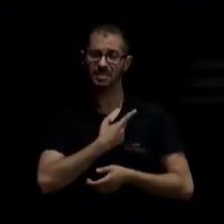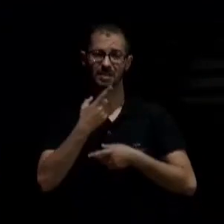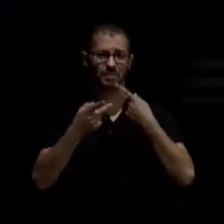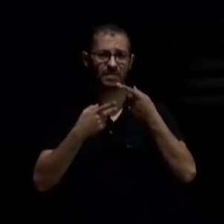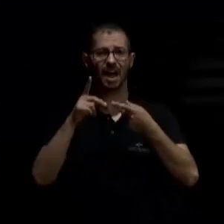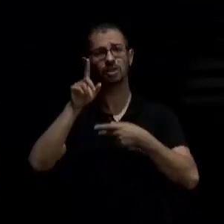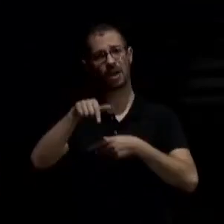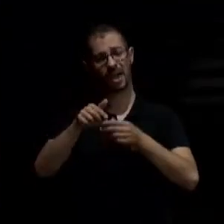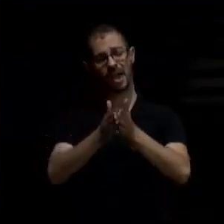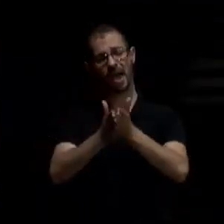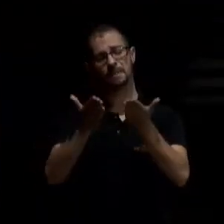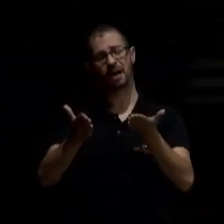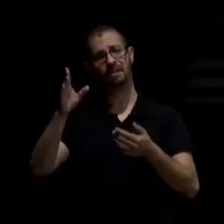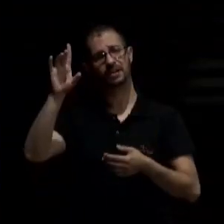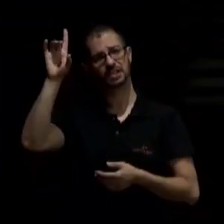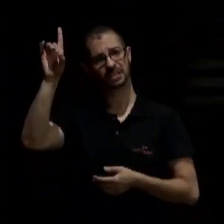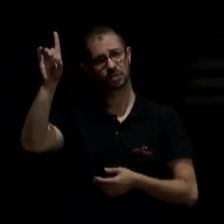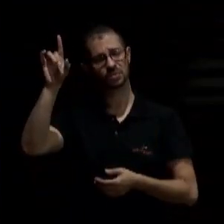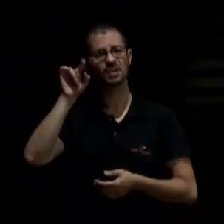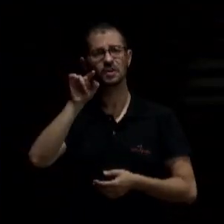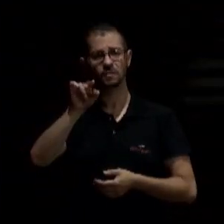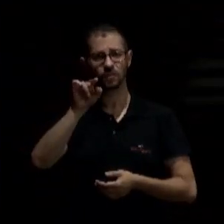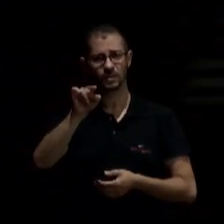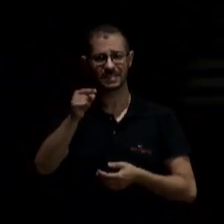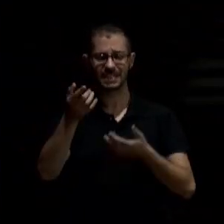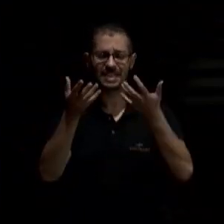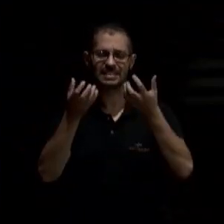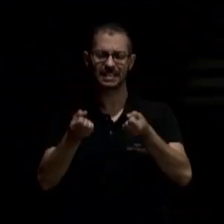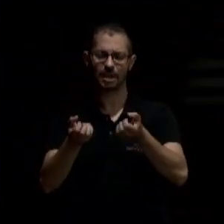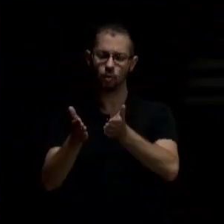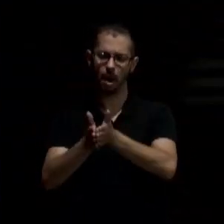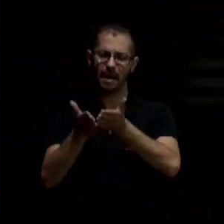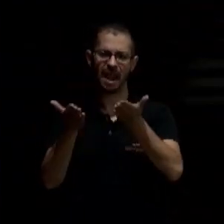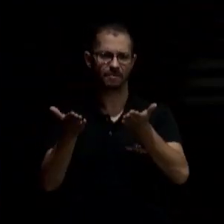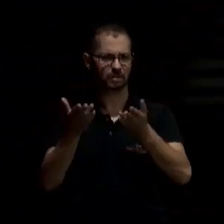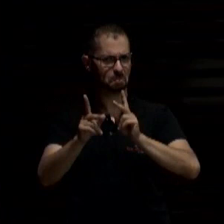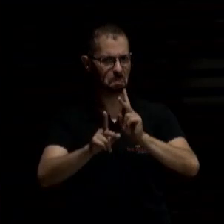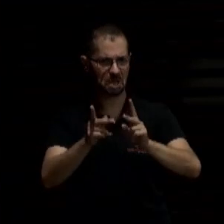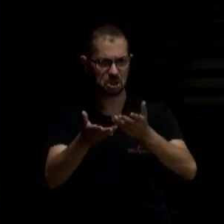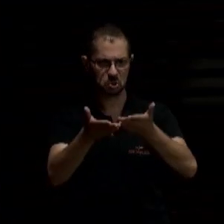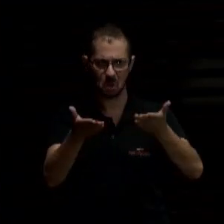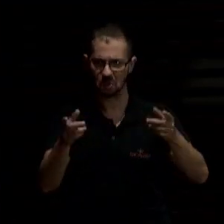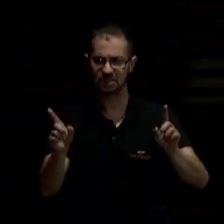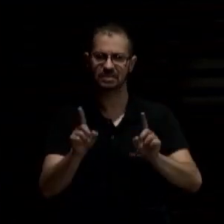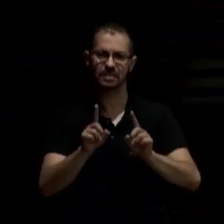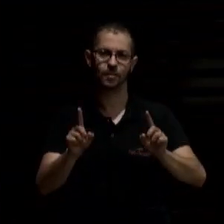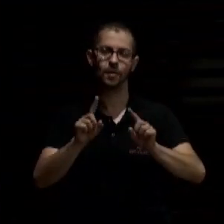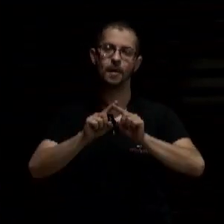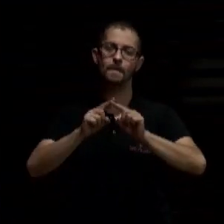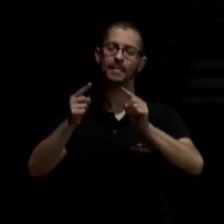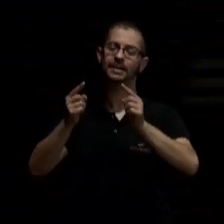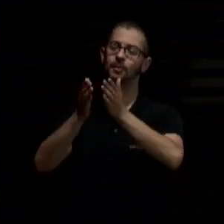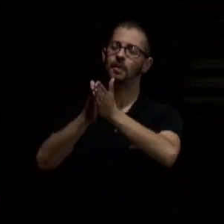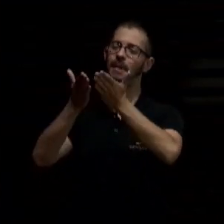palavra de Deus. Vocês acolheram não como palavra de homens, e sim como na verdade é a